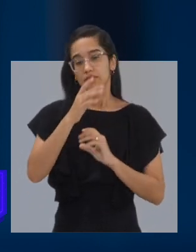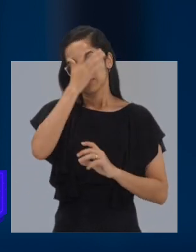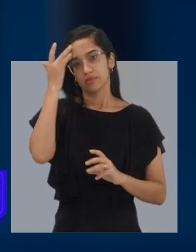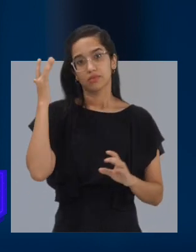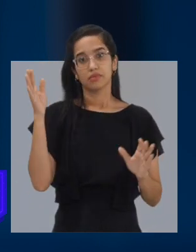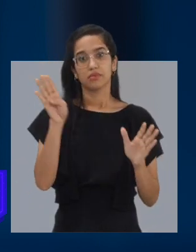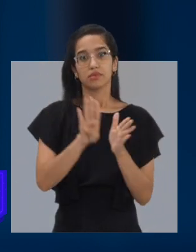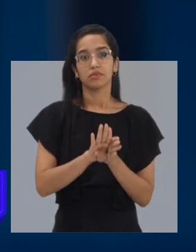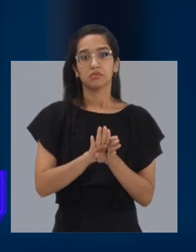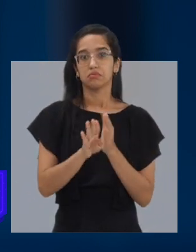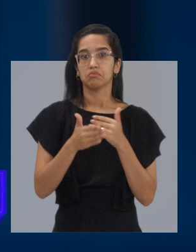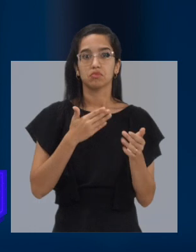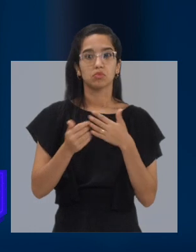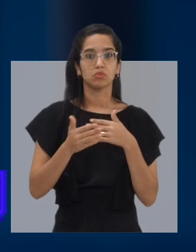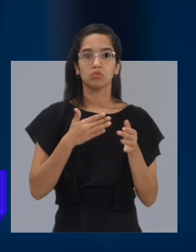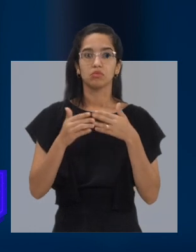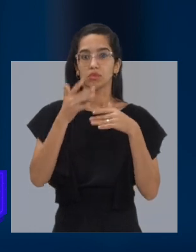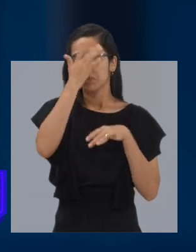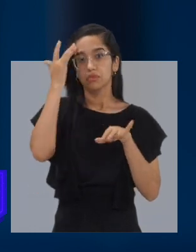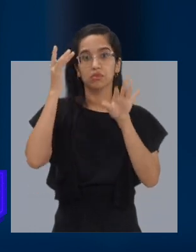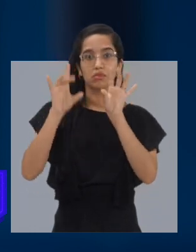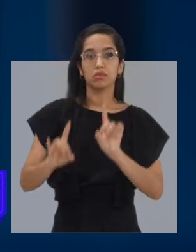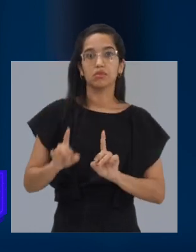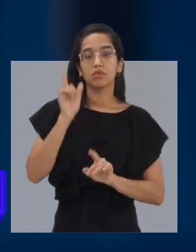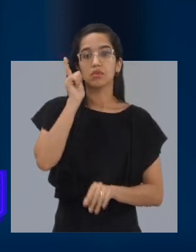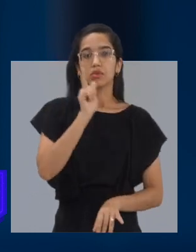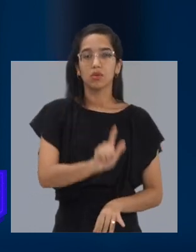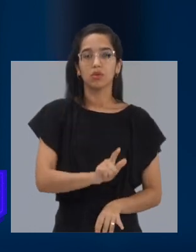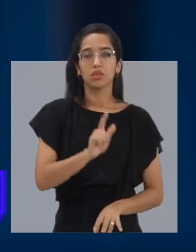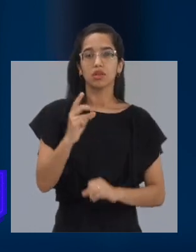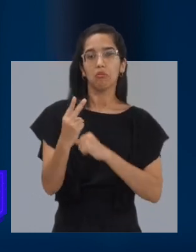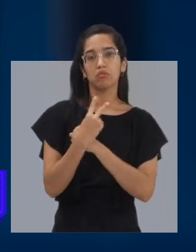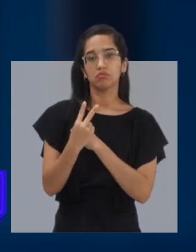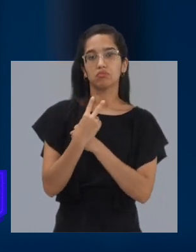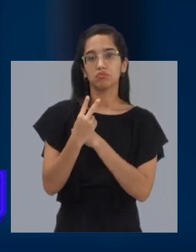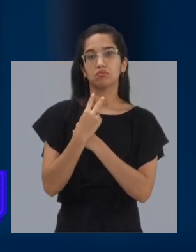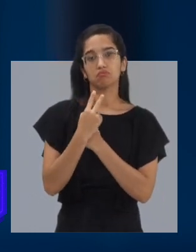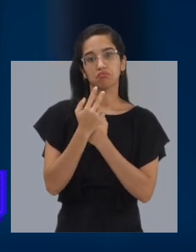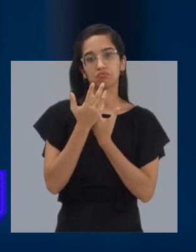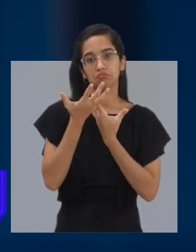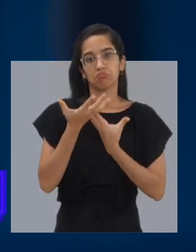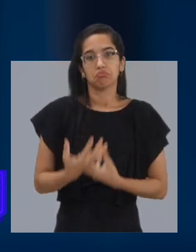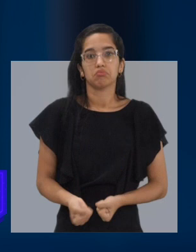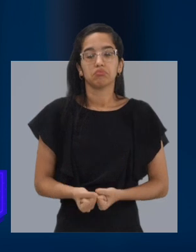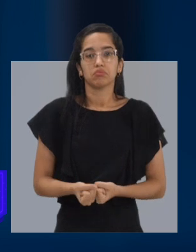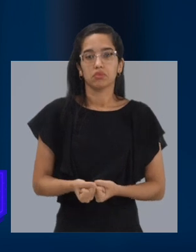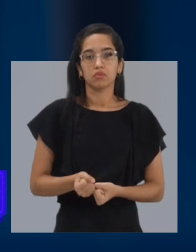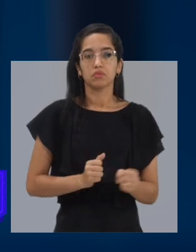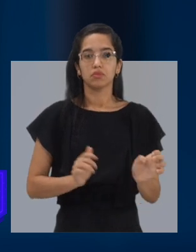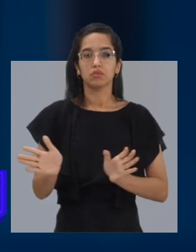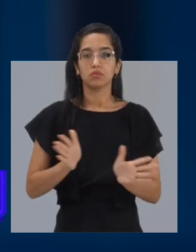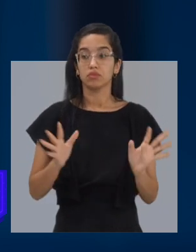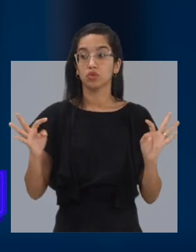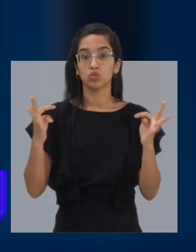seja qual for a sua deficiência, ele se encontre acolhido e possa ter acesso ao que está lá